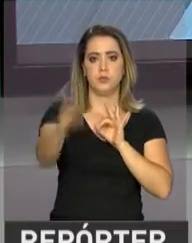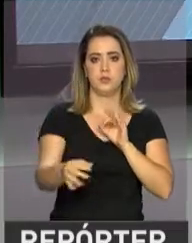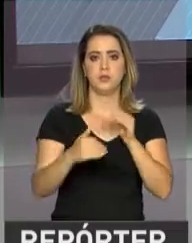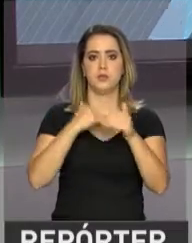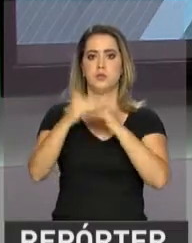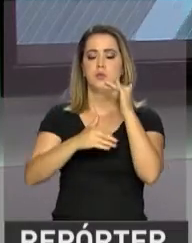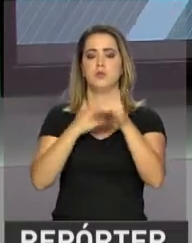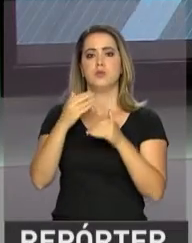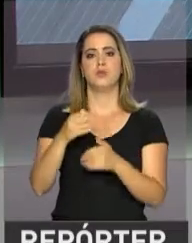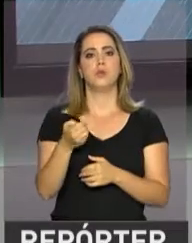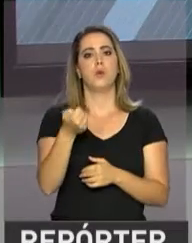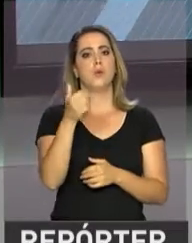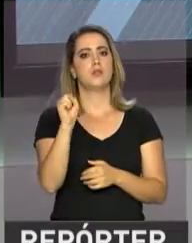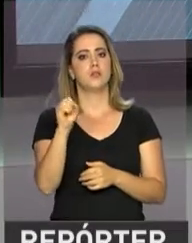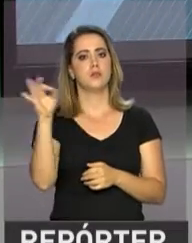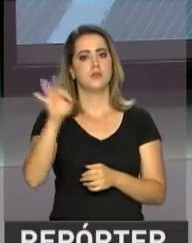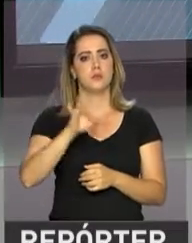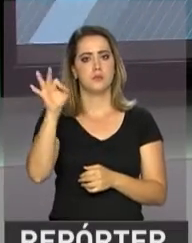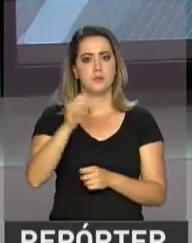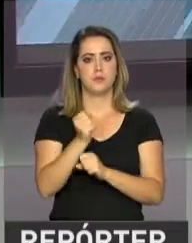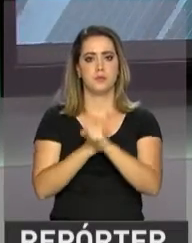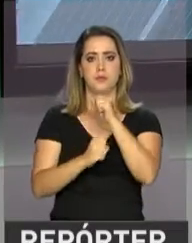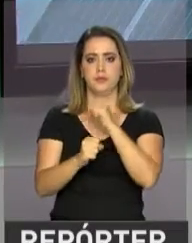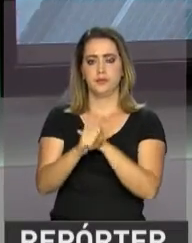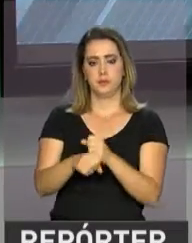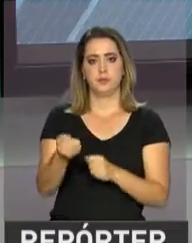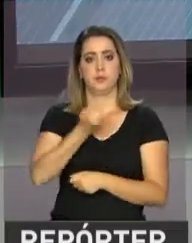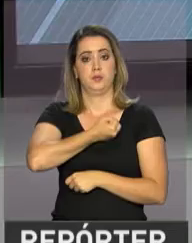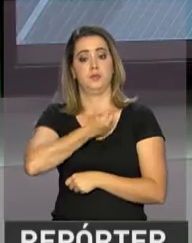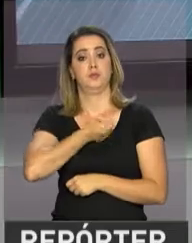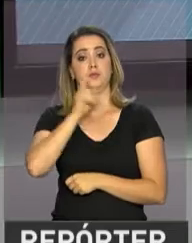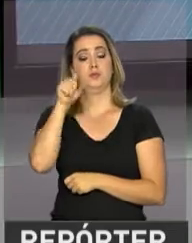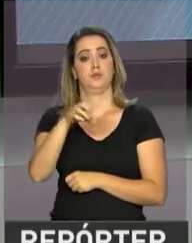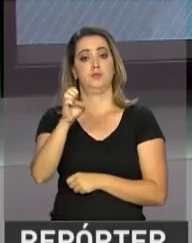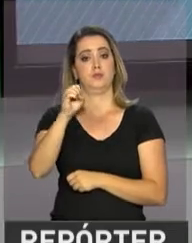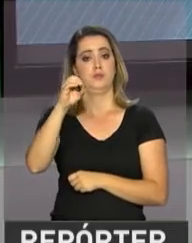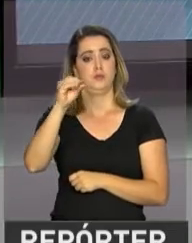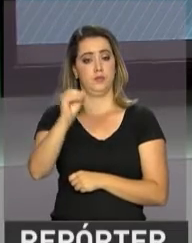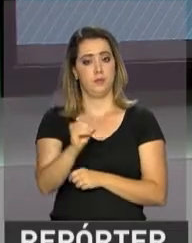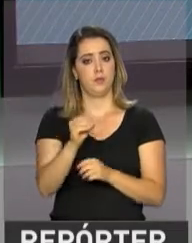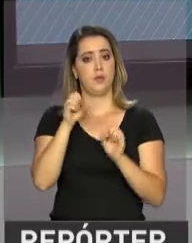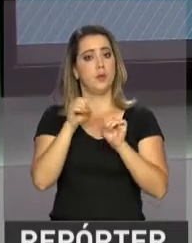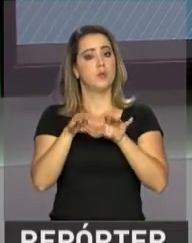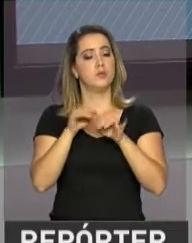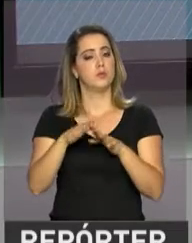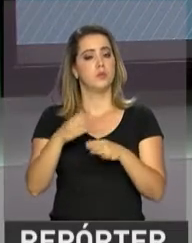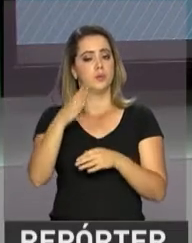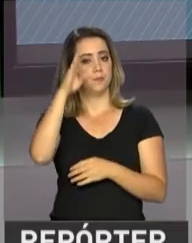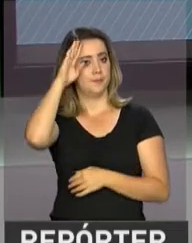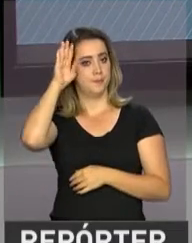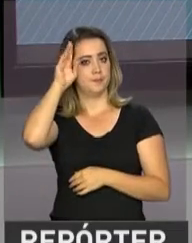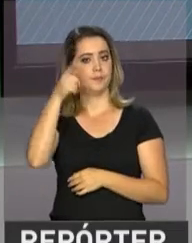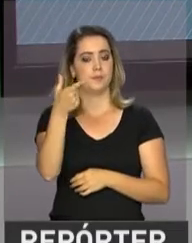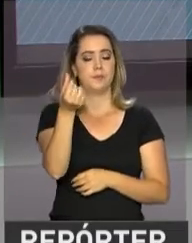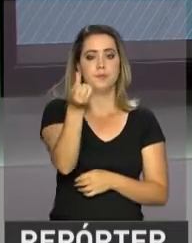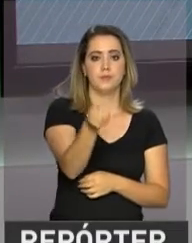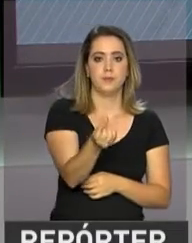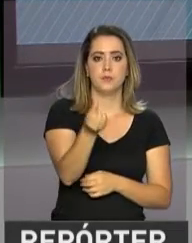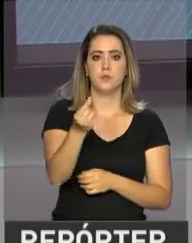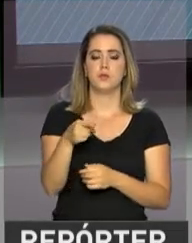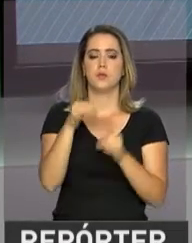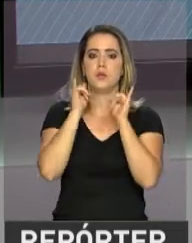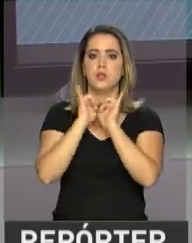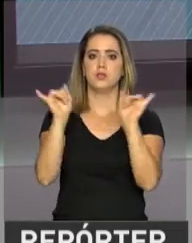cresceu quase 8% no ano passado os dados são do censo da educação superior de 2010 16 e